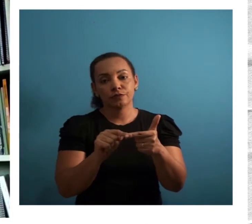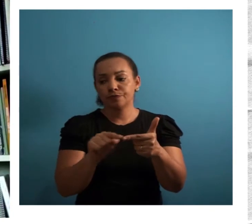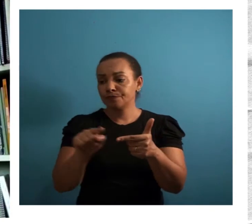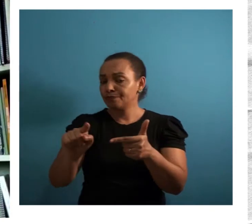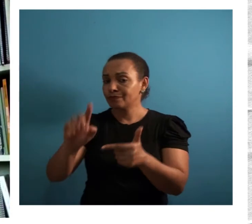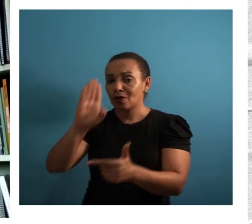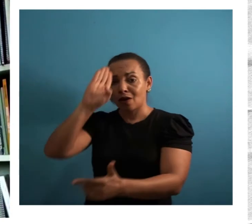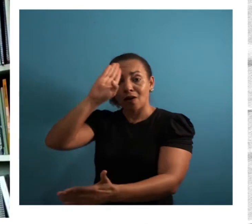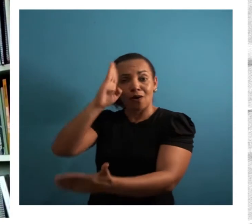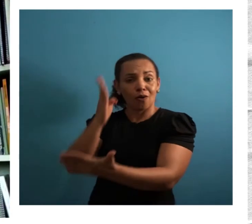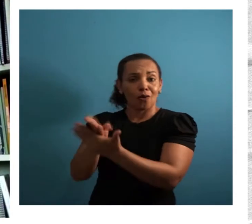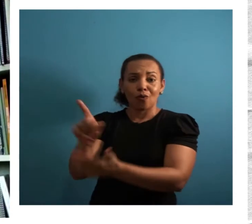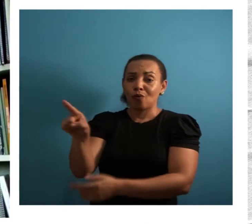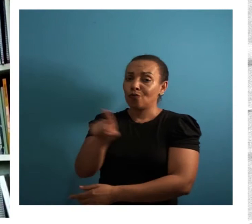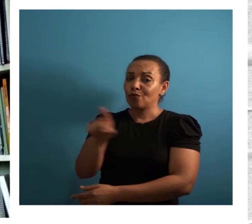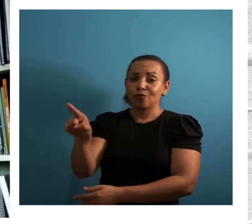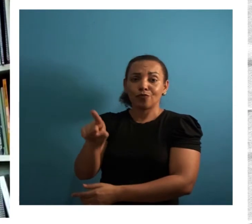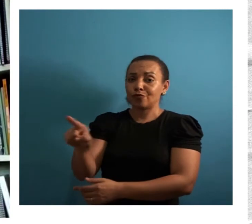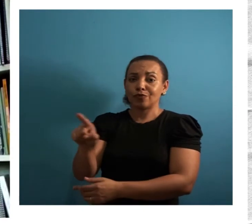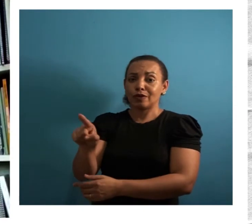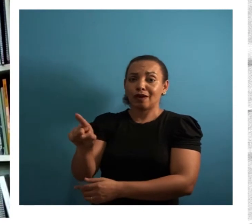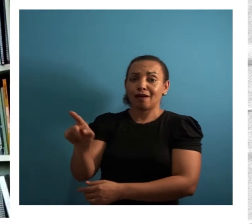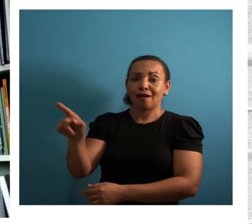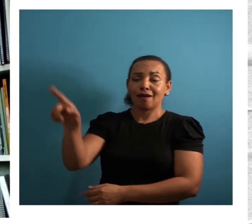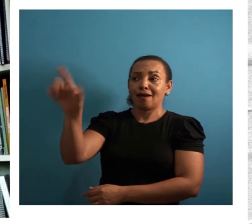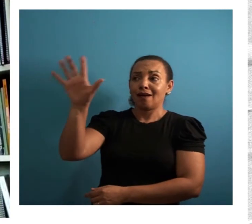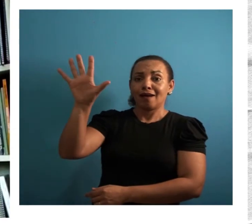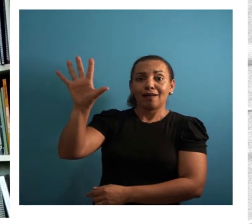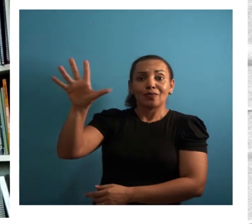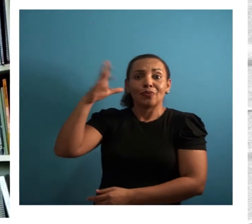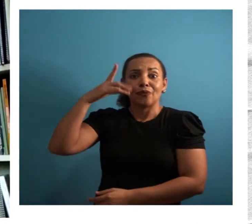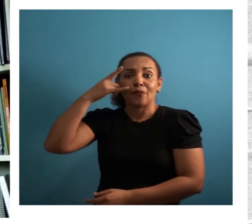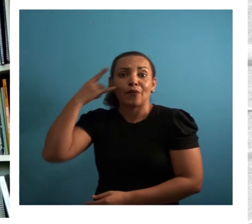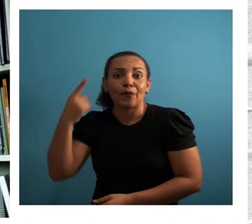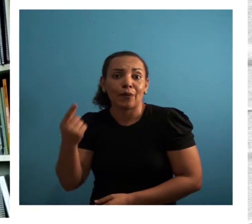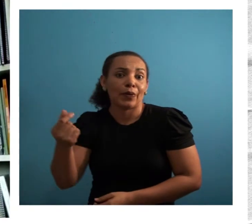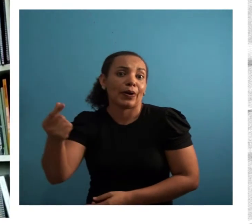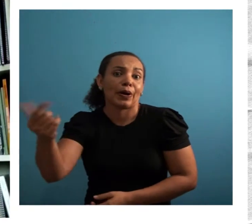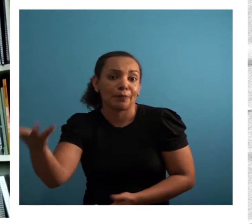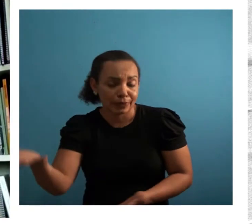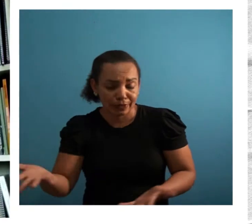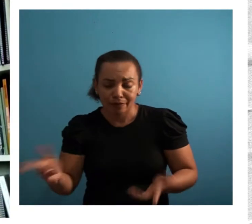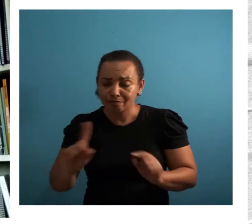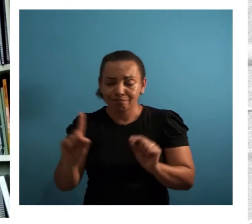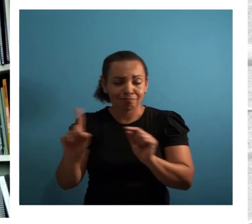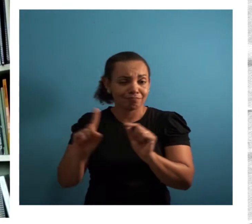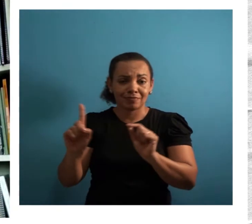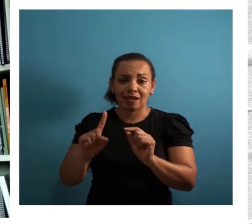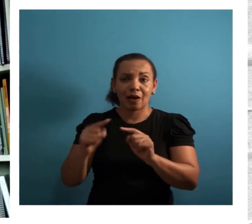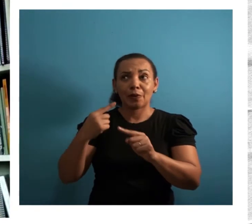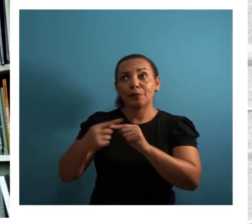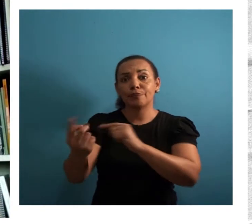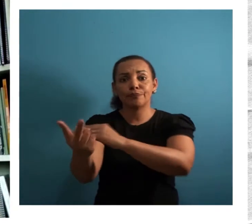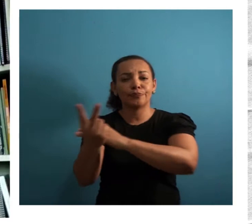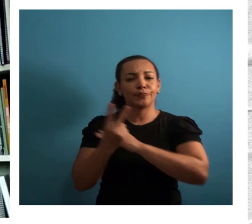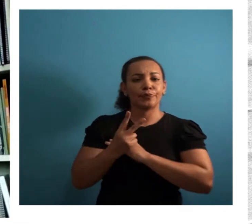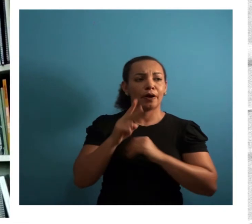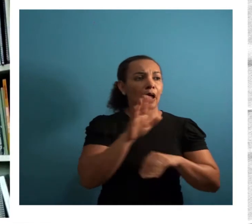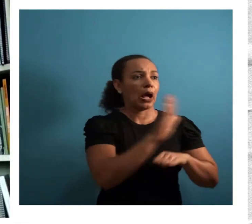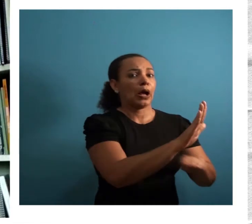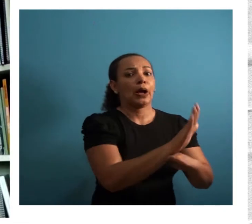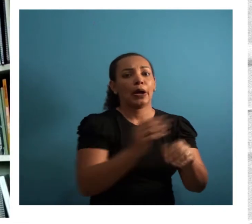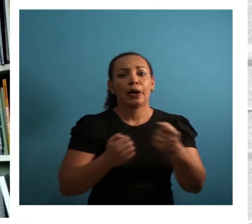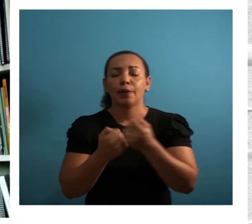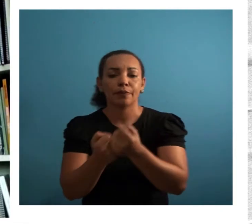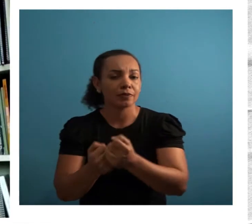o estado capitalista se houve no passado o entendimento de que o estado em nossa mão poderia estar a nosso favor não há